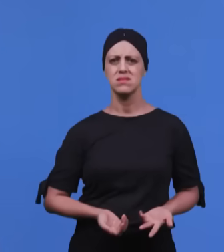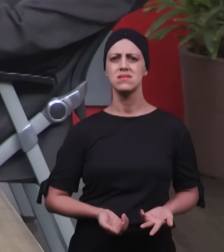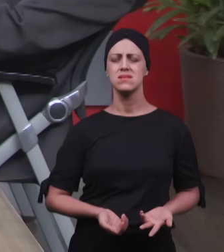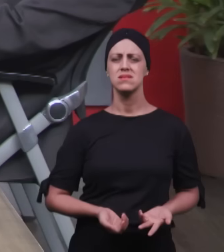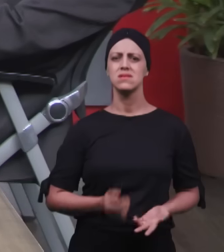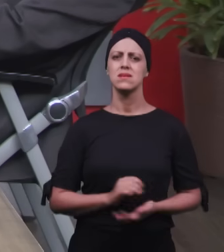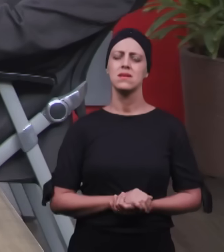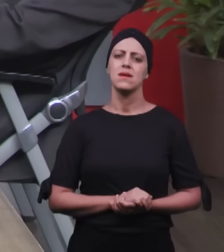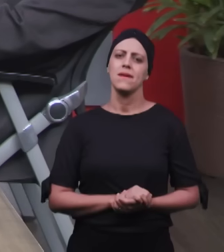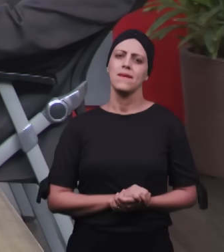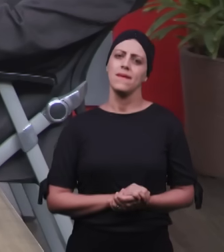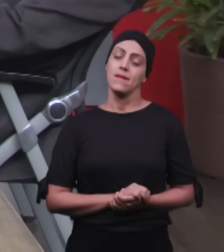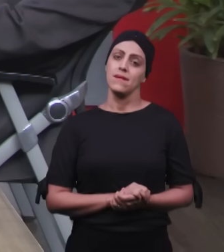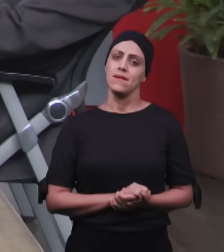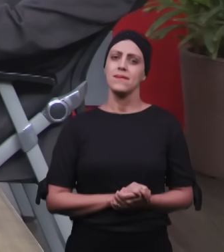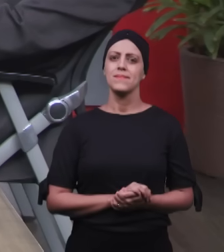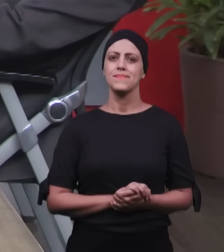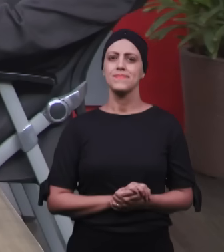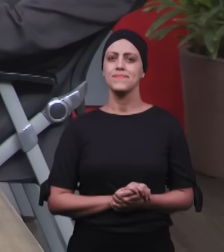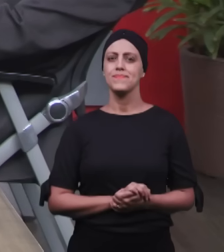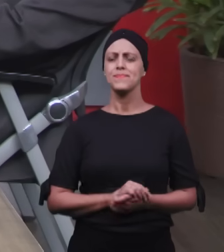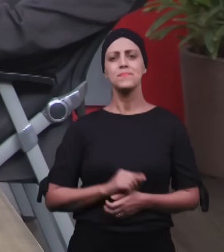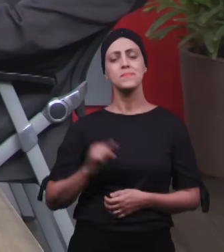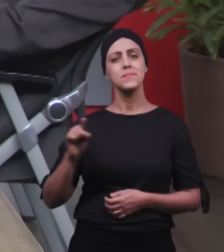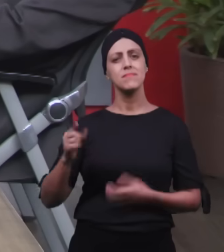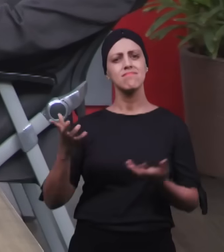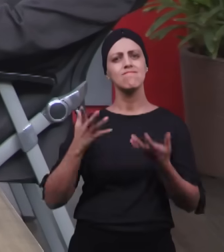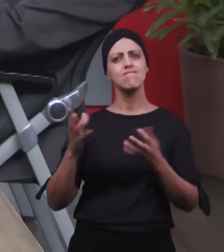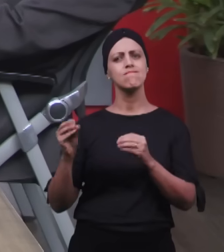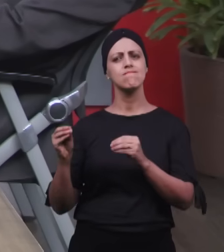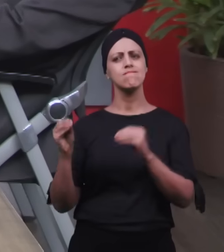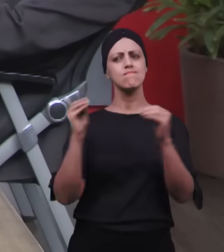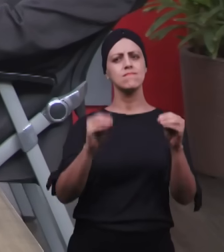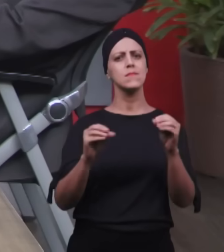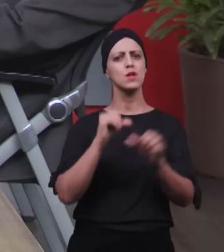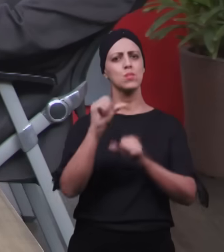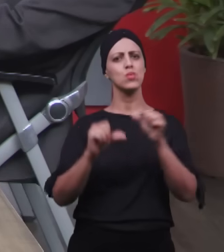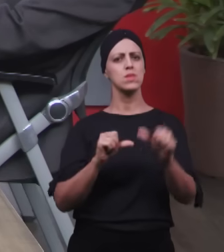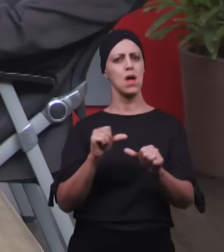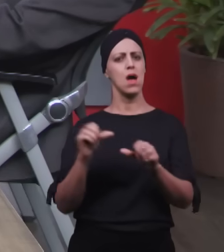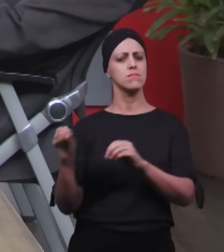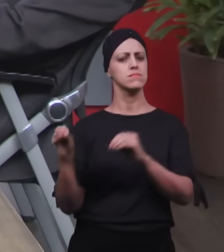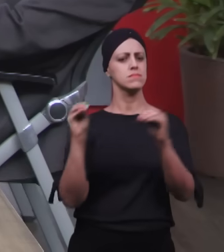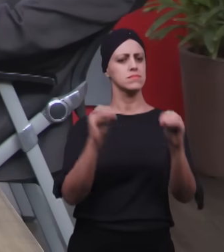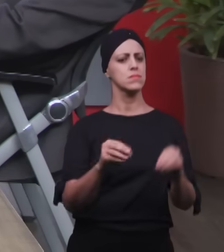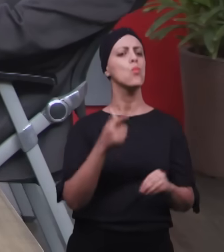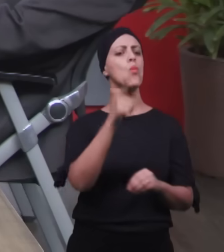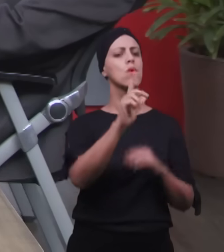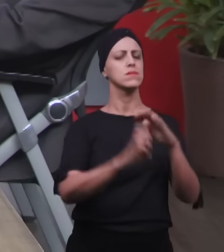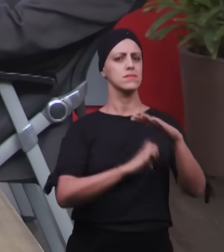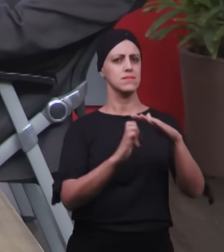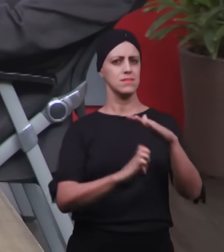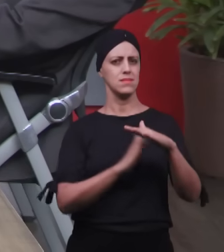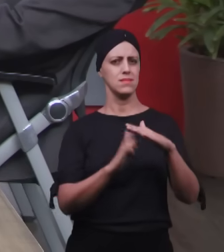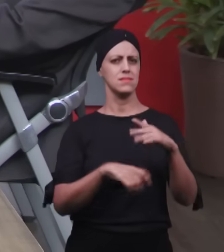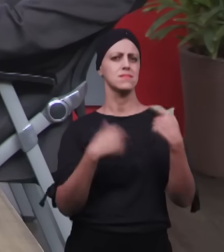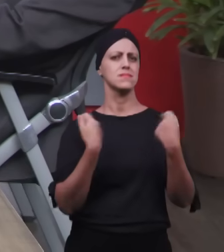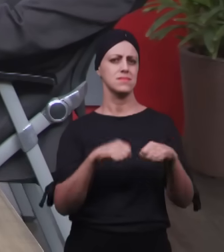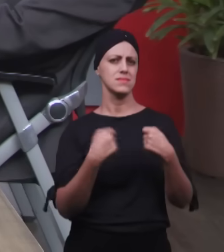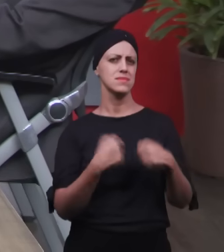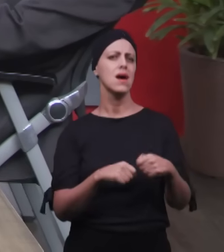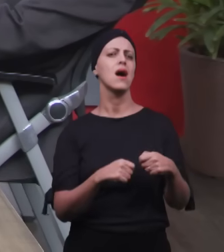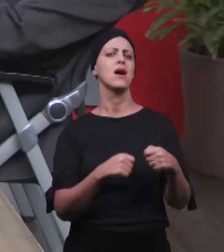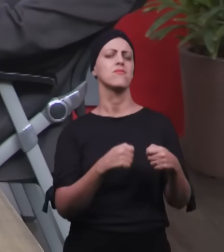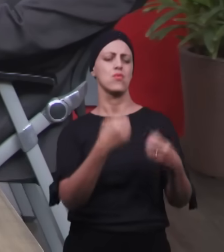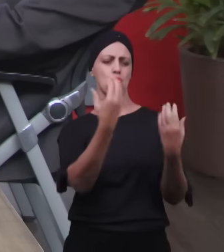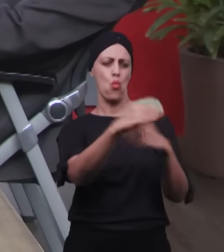ele desejava e ele tava querendo ir para outra empresa mas essa empresa ele tinha que concorrer com